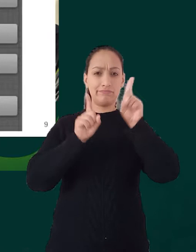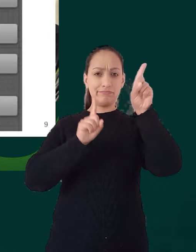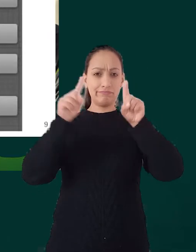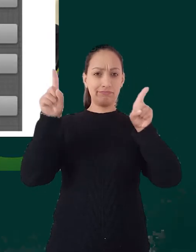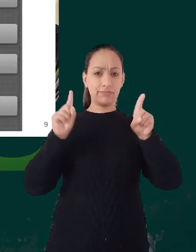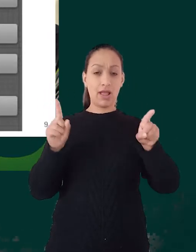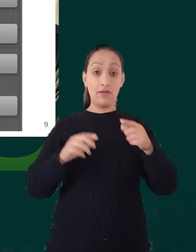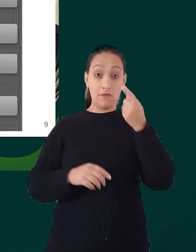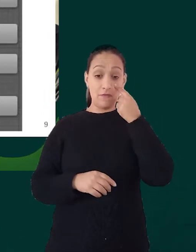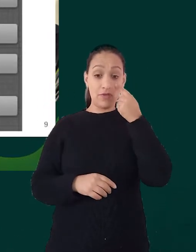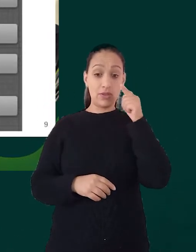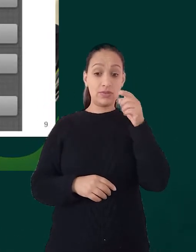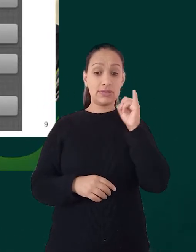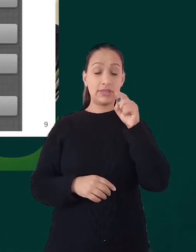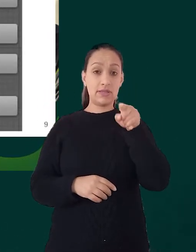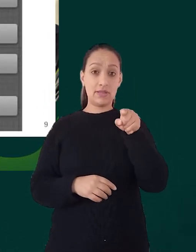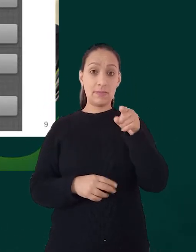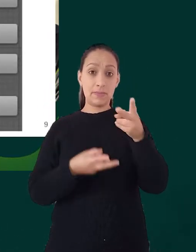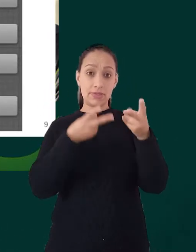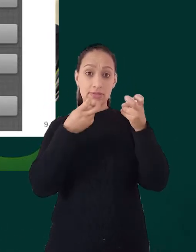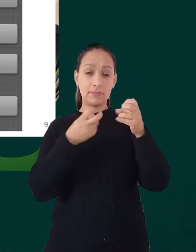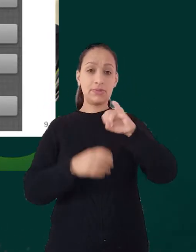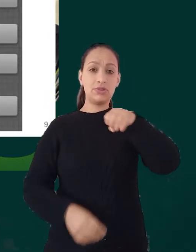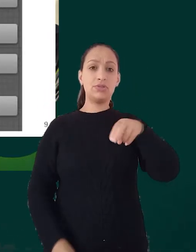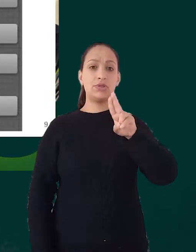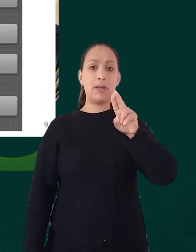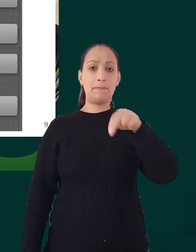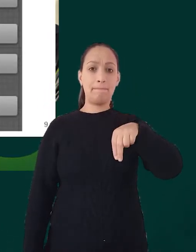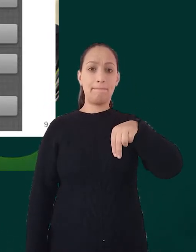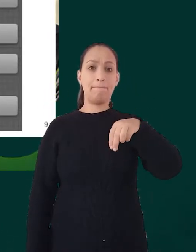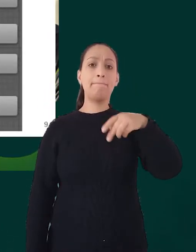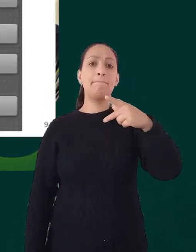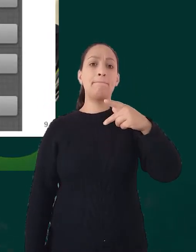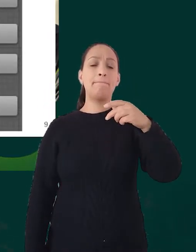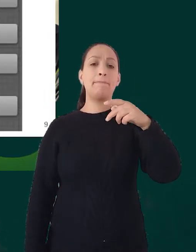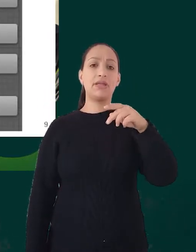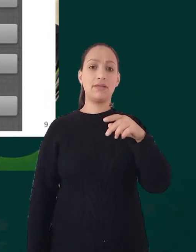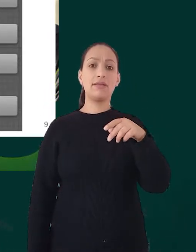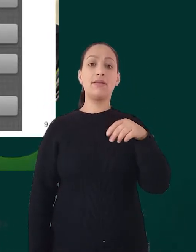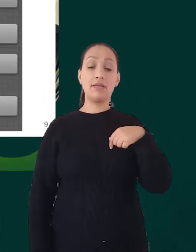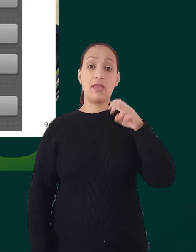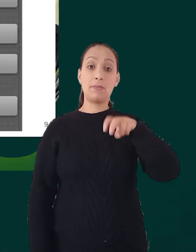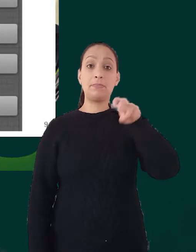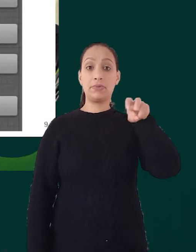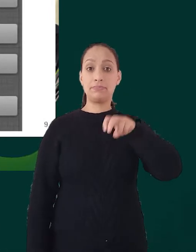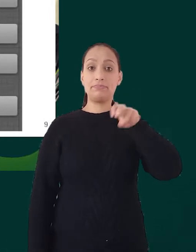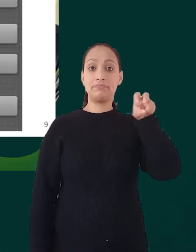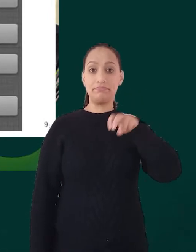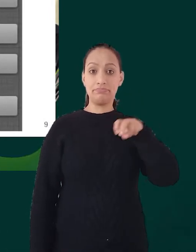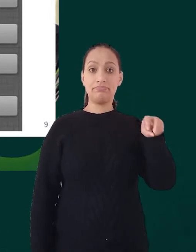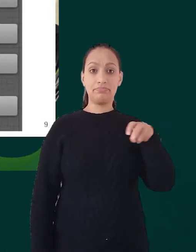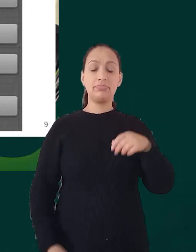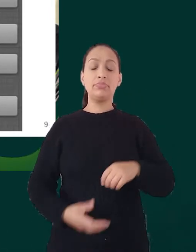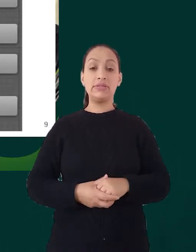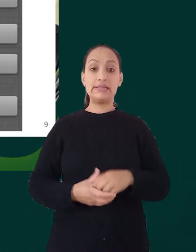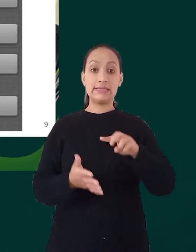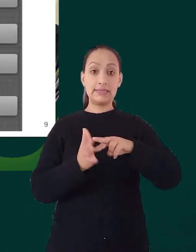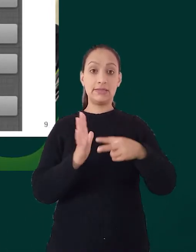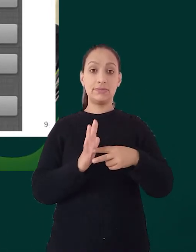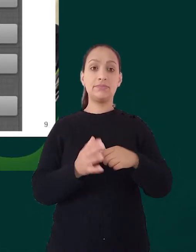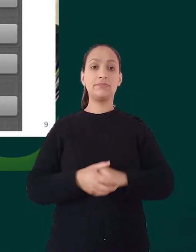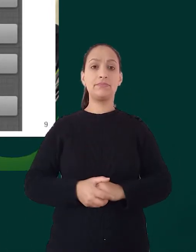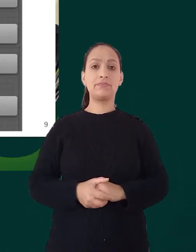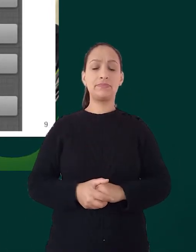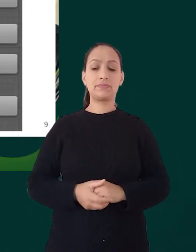se vocês notam ali, ó, eu tenho jump landing, jump down, jump prepare, jump begin, jump up, jump top